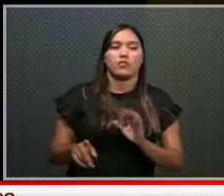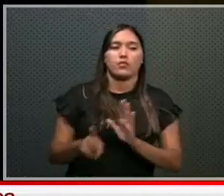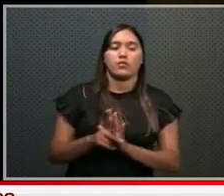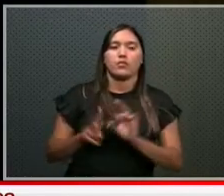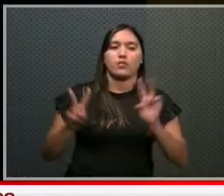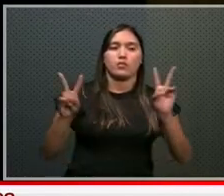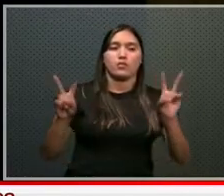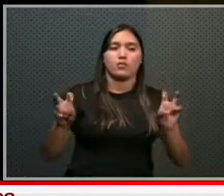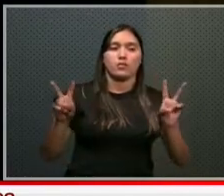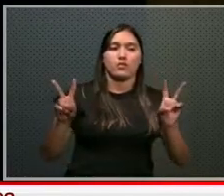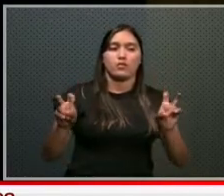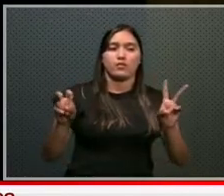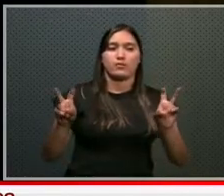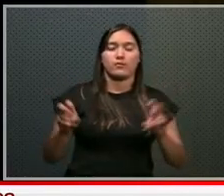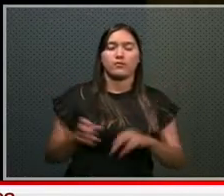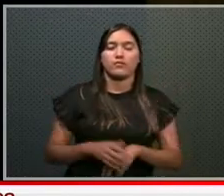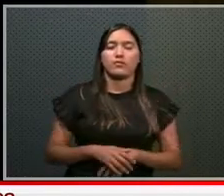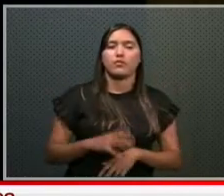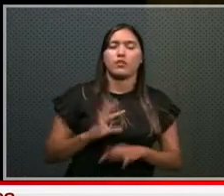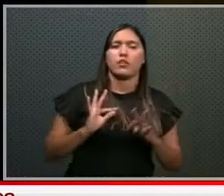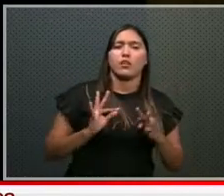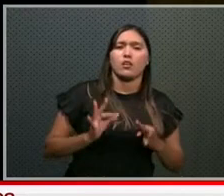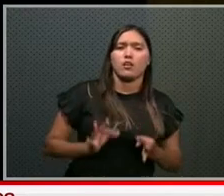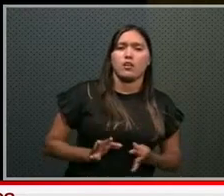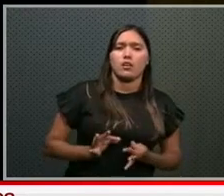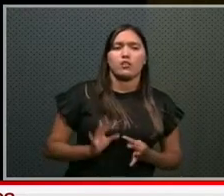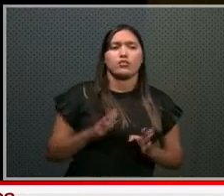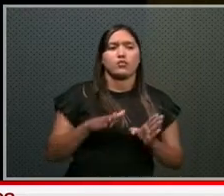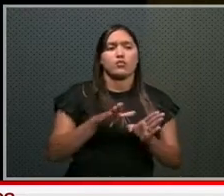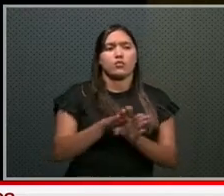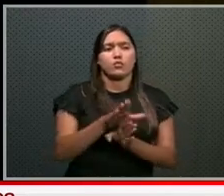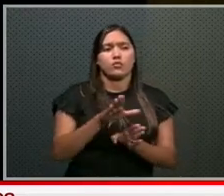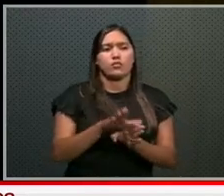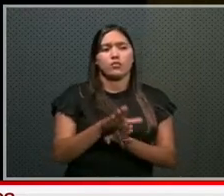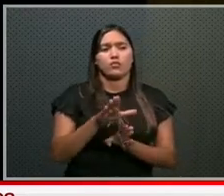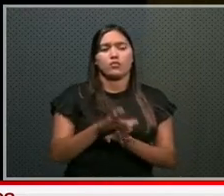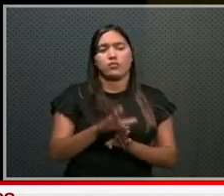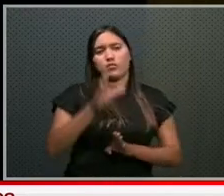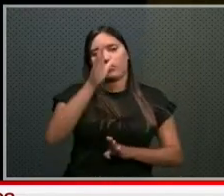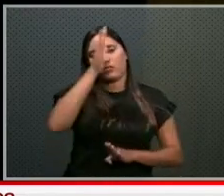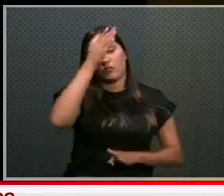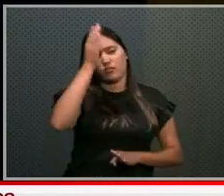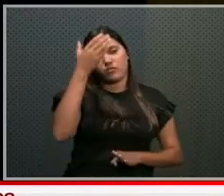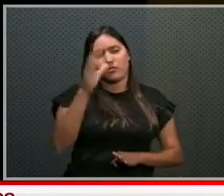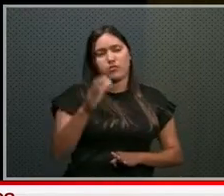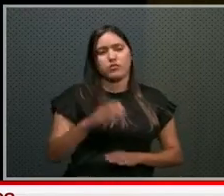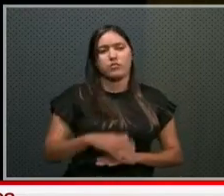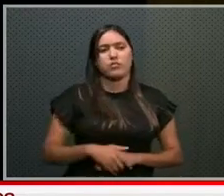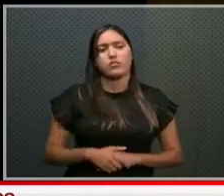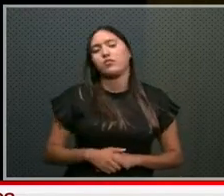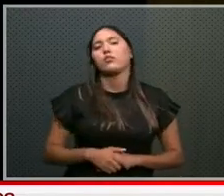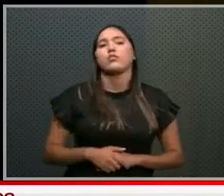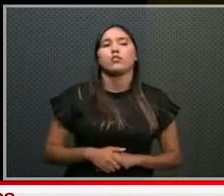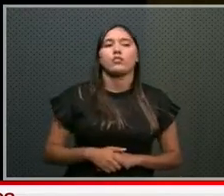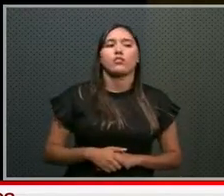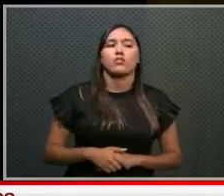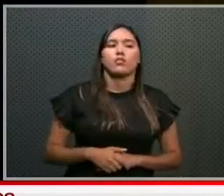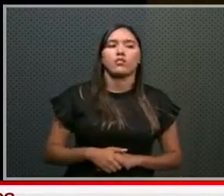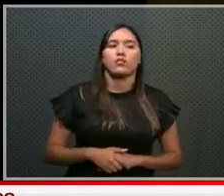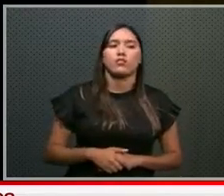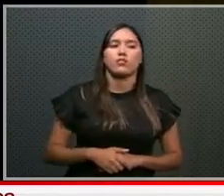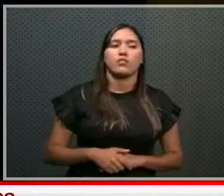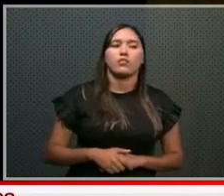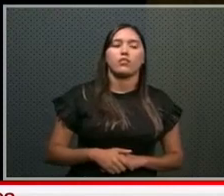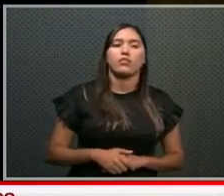isso com técnicas recomendadas pela ciências e já tão bem conhecidas e disseminadas a